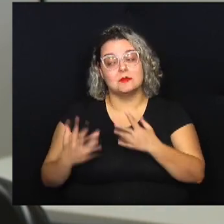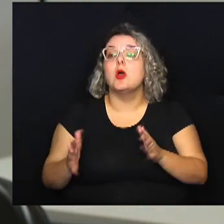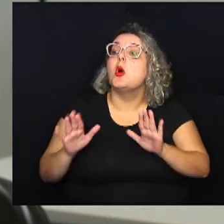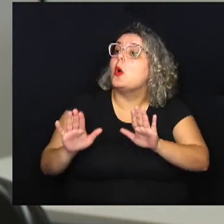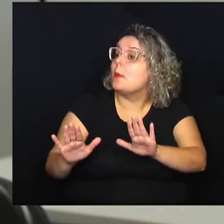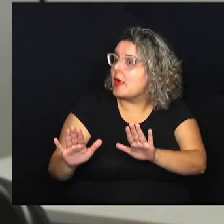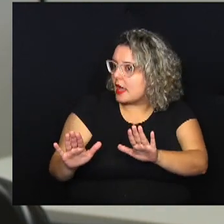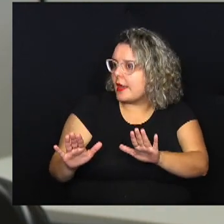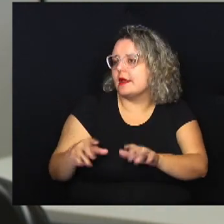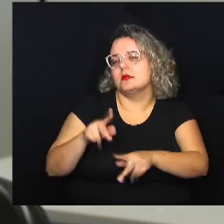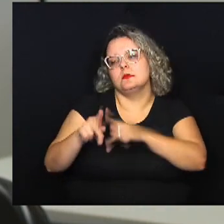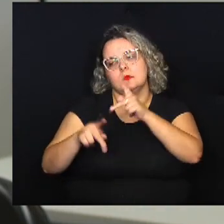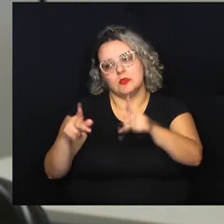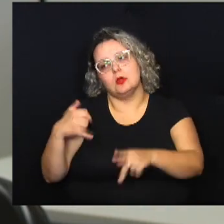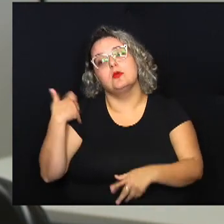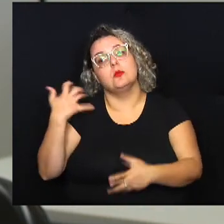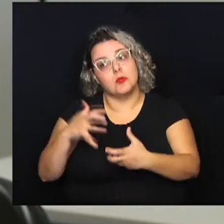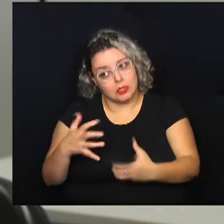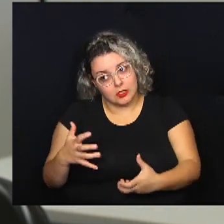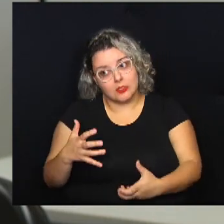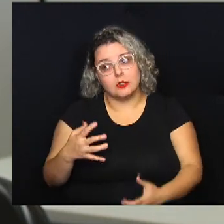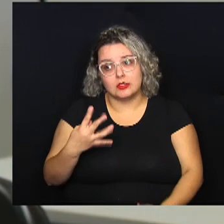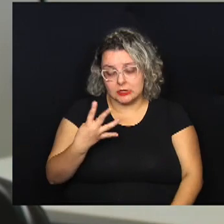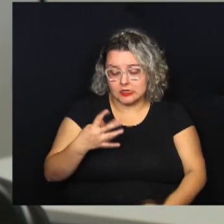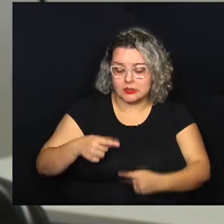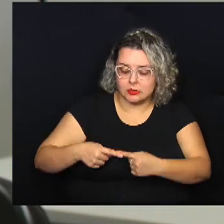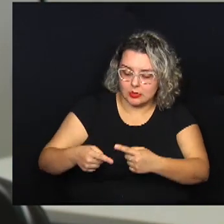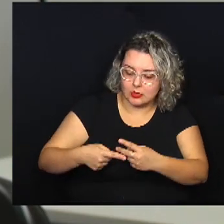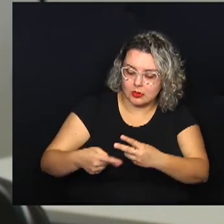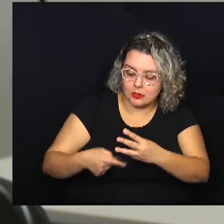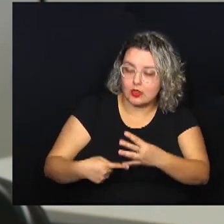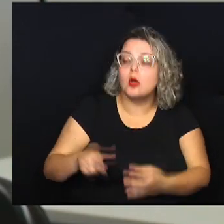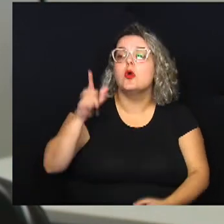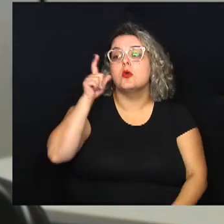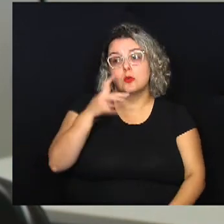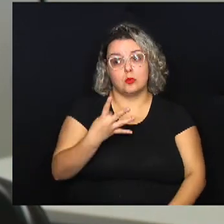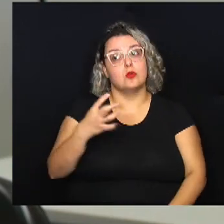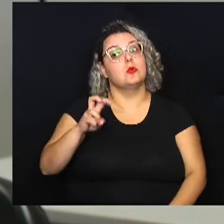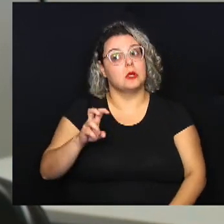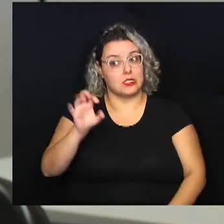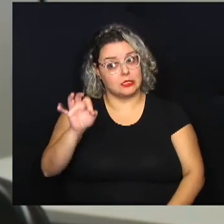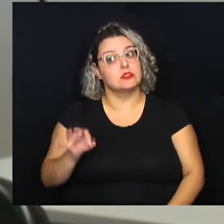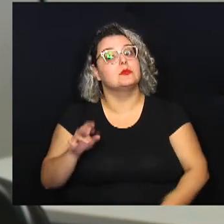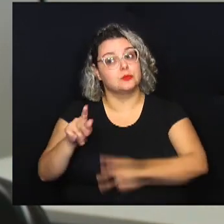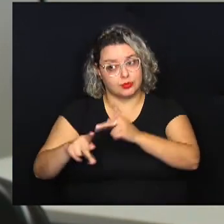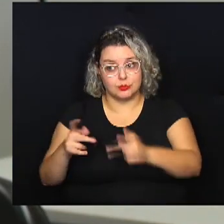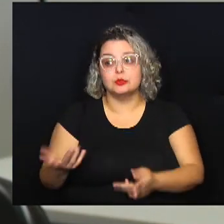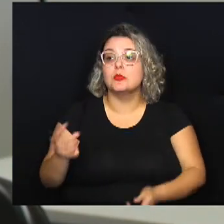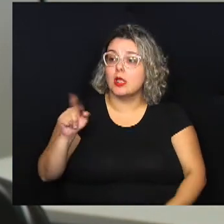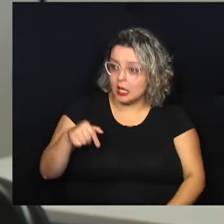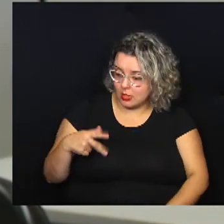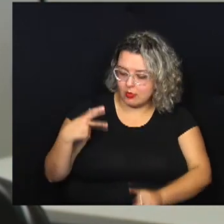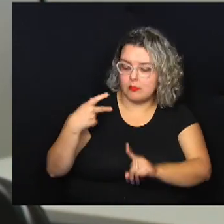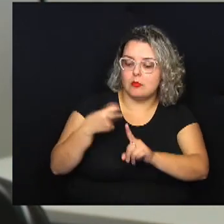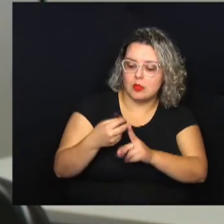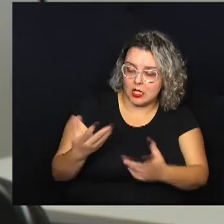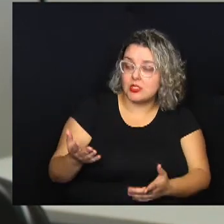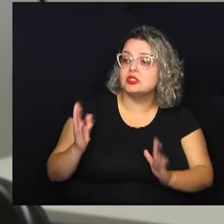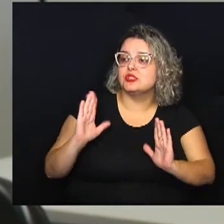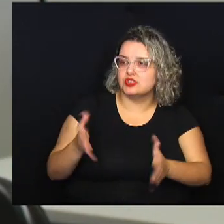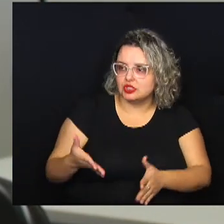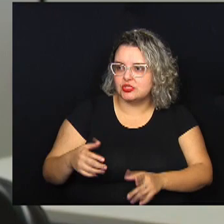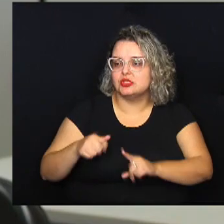mas para a população de idosos, aí nessas 4 semanas já atingimos 45% do público. Então é uma vacina aí que já está no